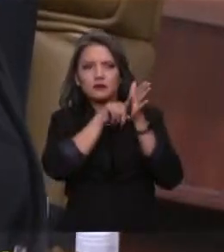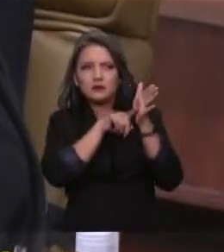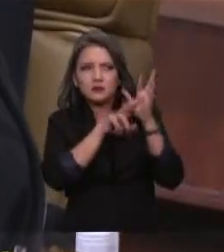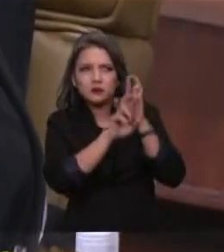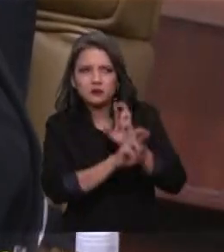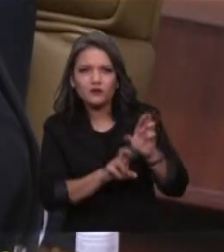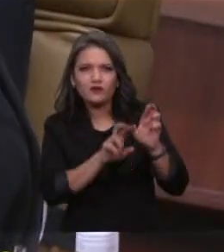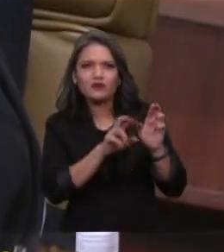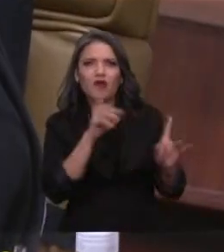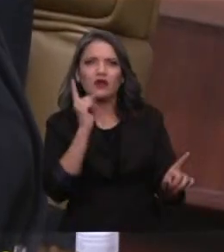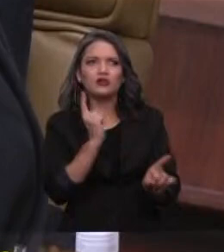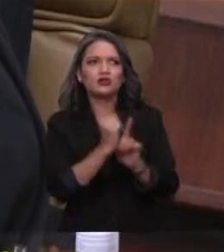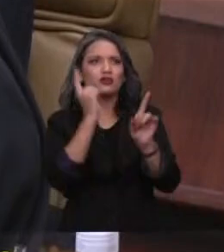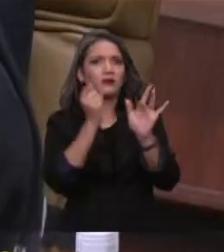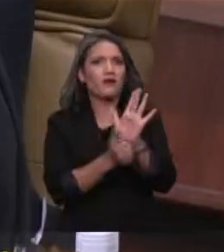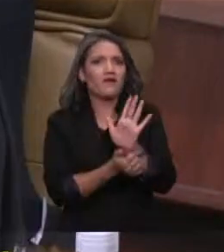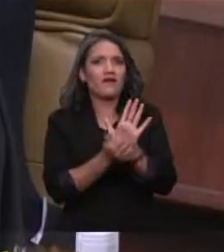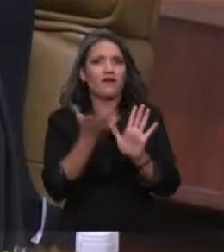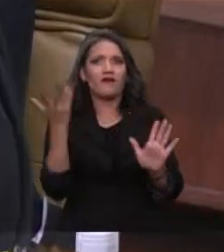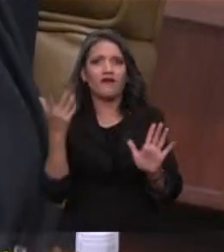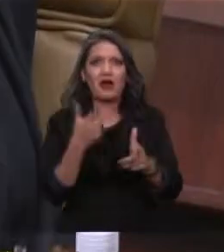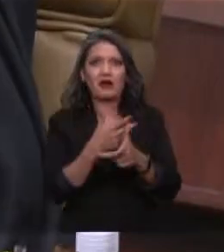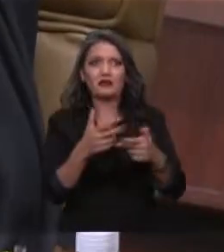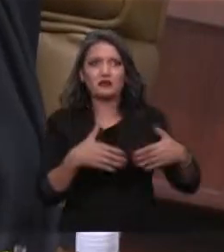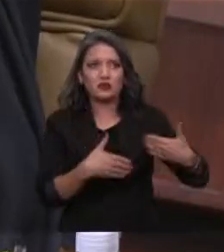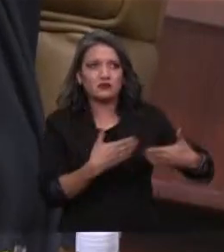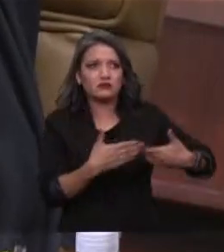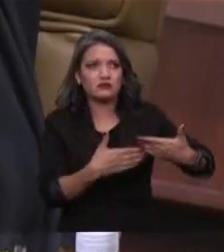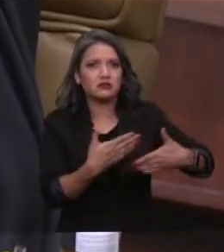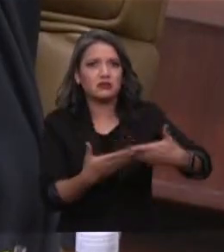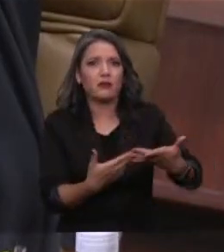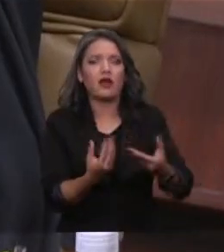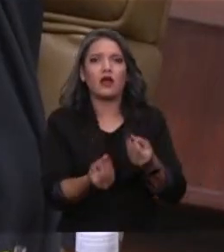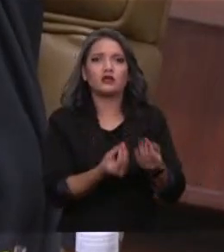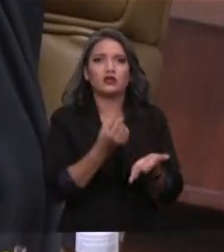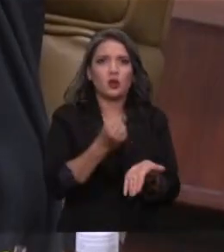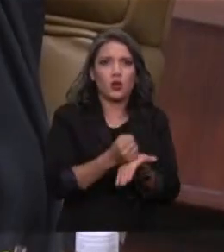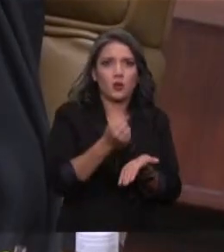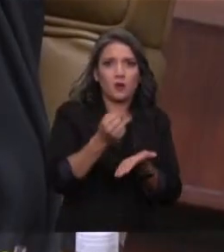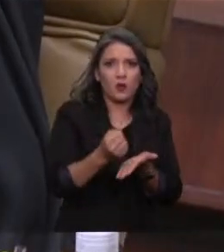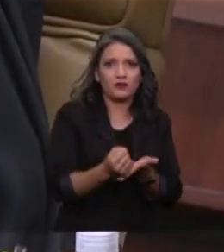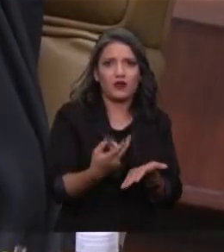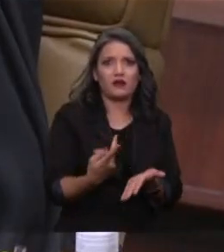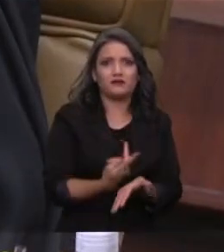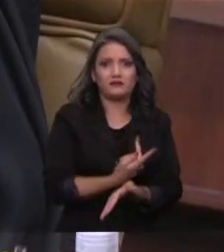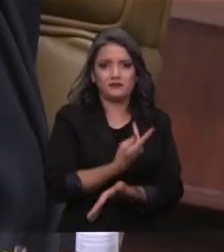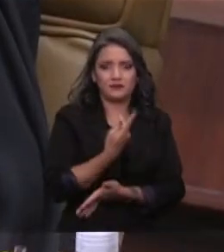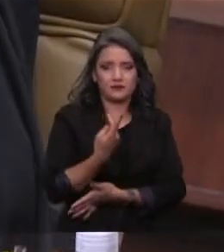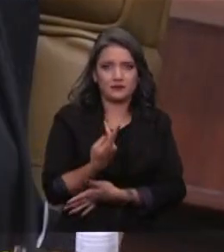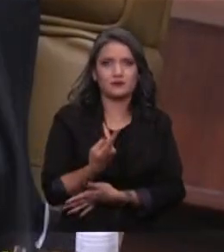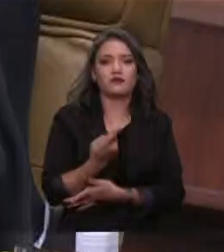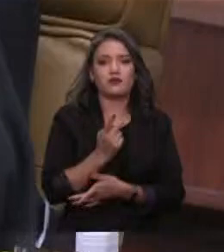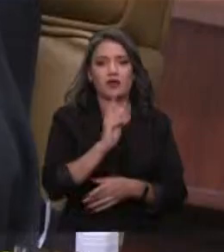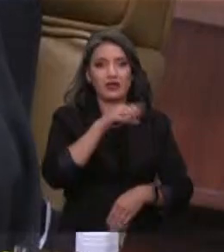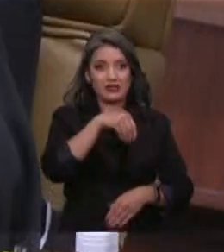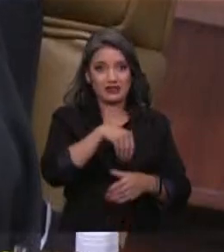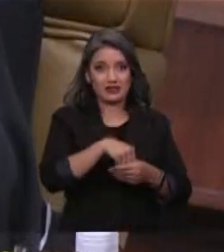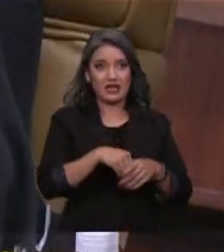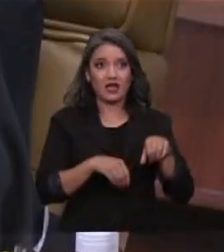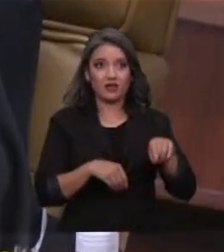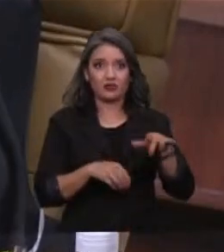de procedimentos de direcionamento desses contratos no âmbito interno da